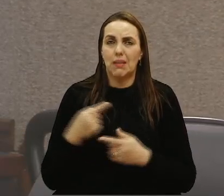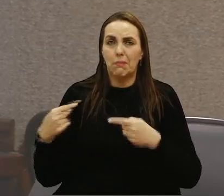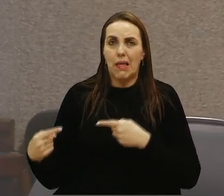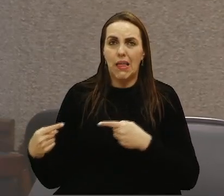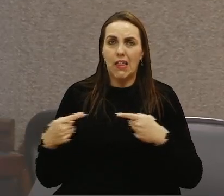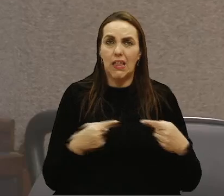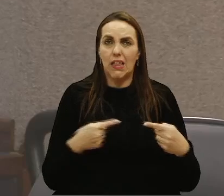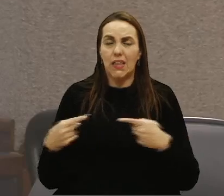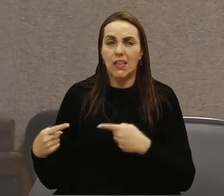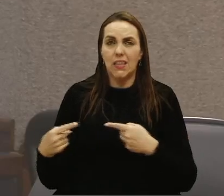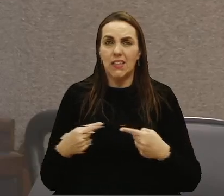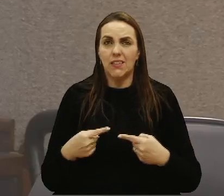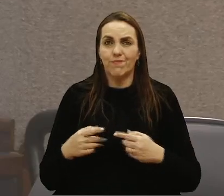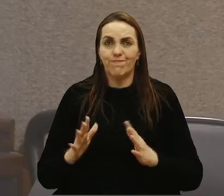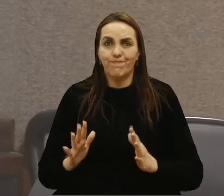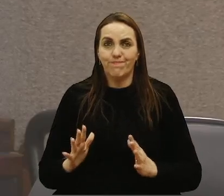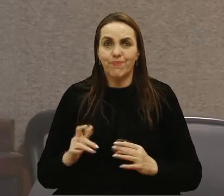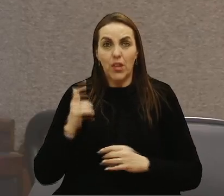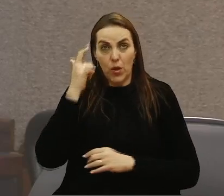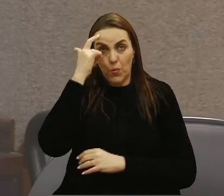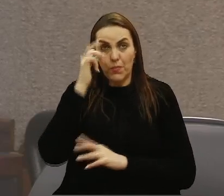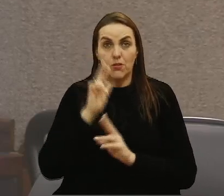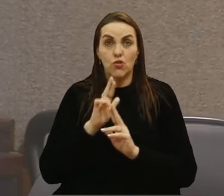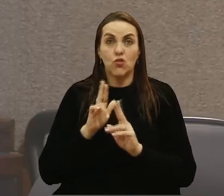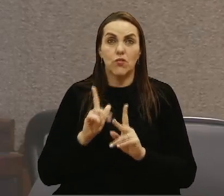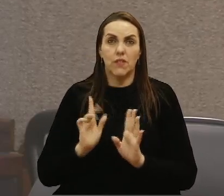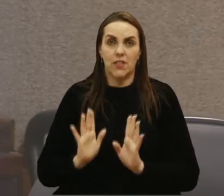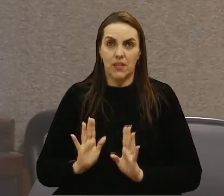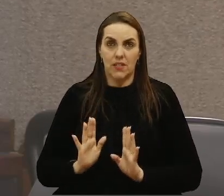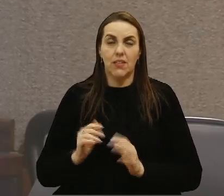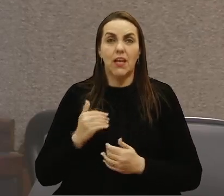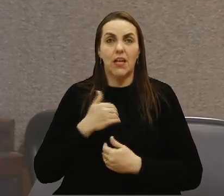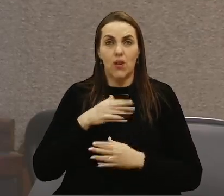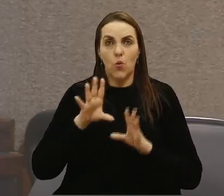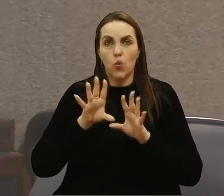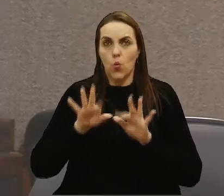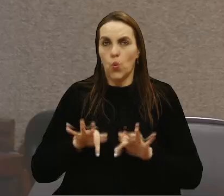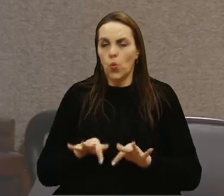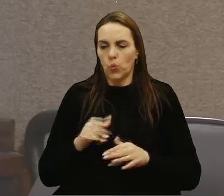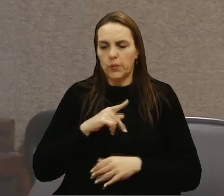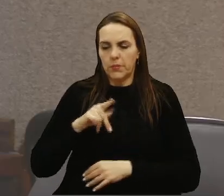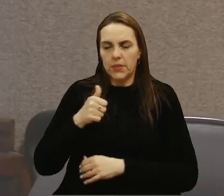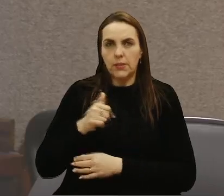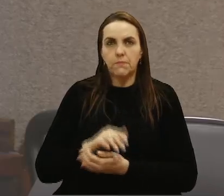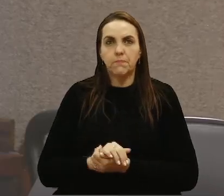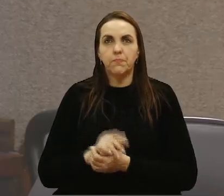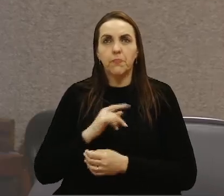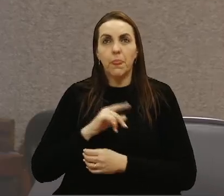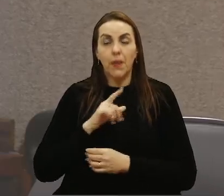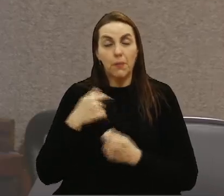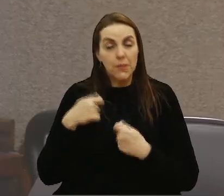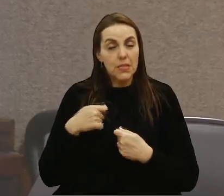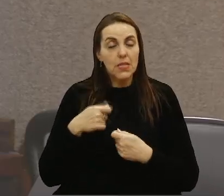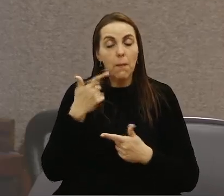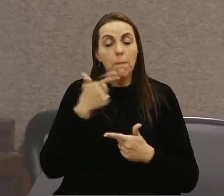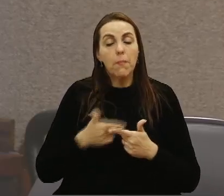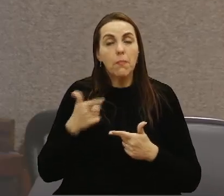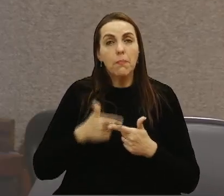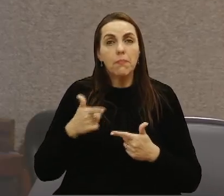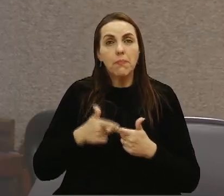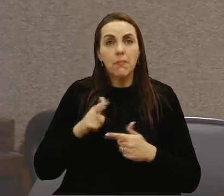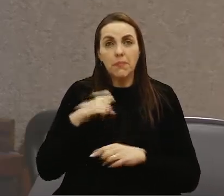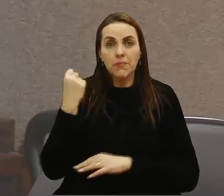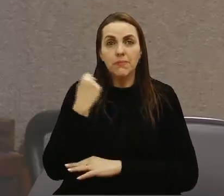rivalidade. Eu penso diferente. Eu penso, concluir, presidente, que nós temos que atacar os verdadeiros problemas de uma